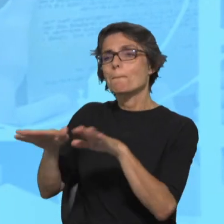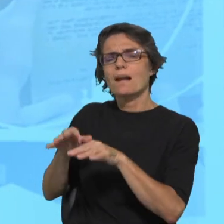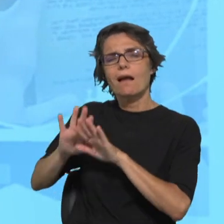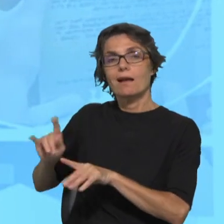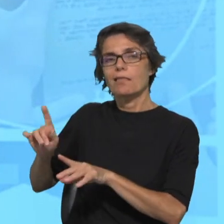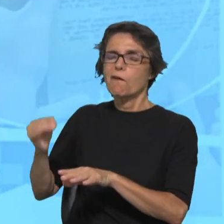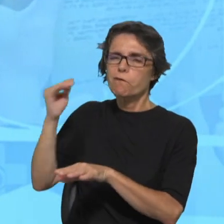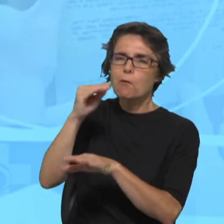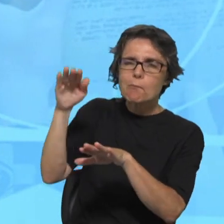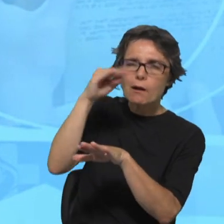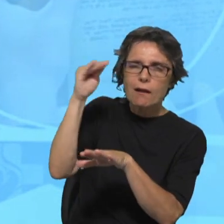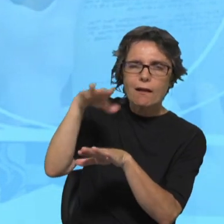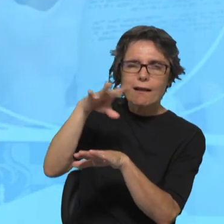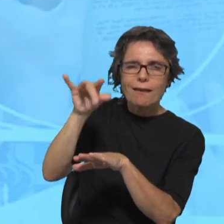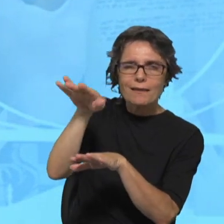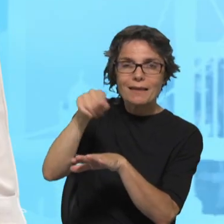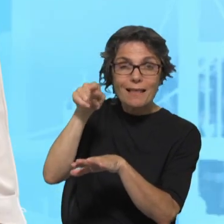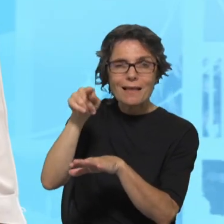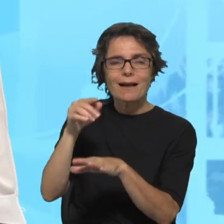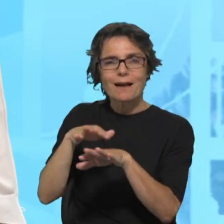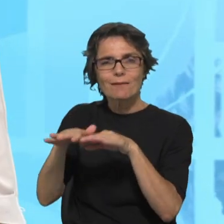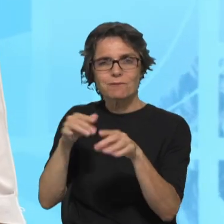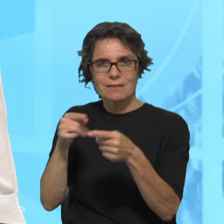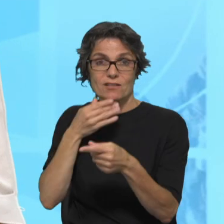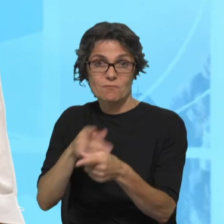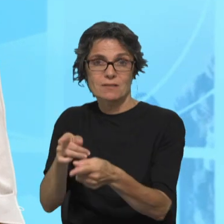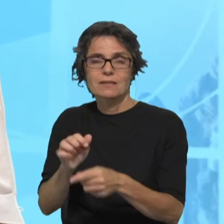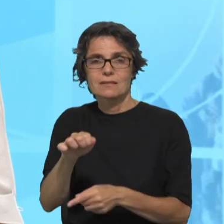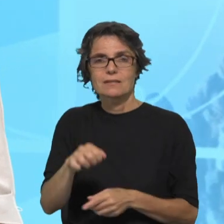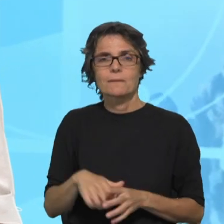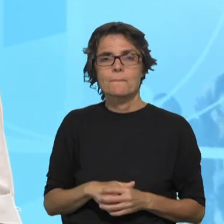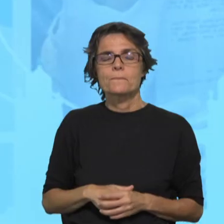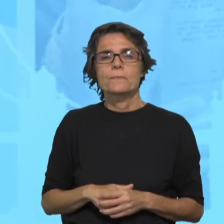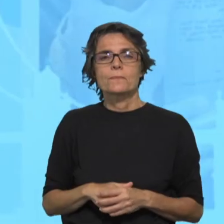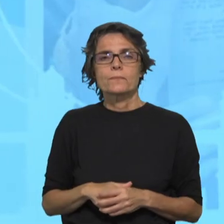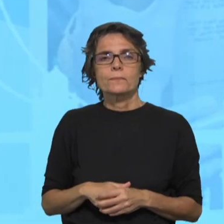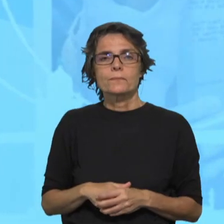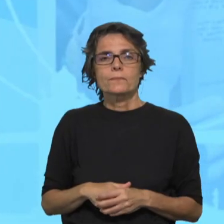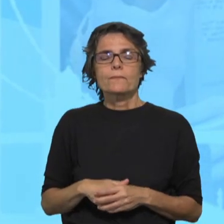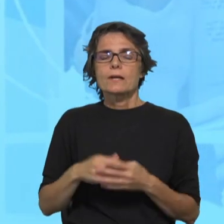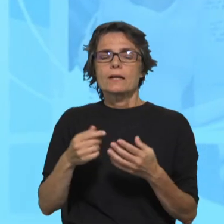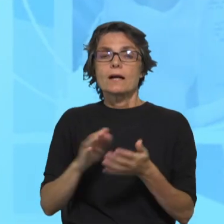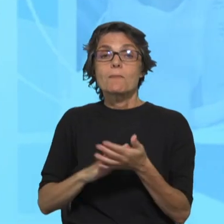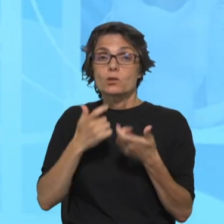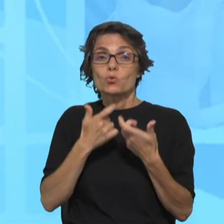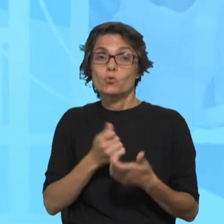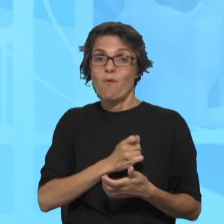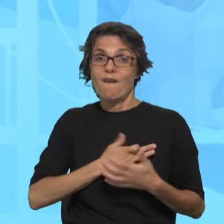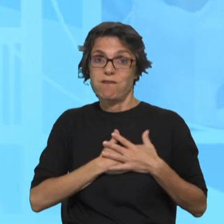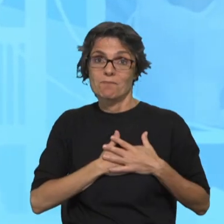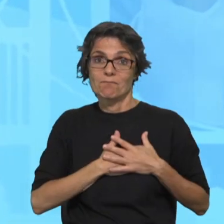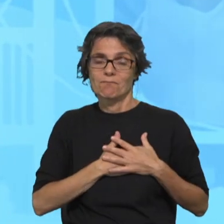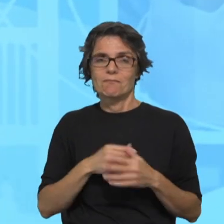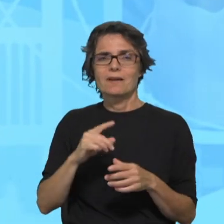o interior, mas integram tudo isto também numa atitude de fé. Habitualmente